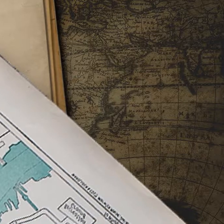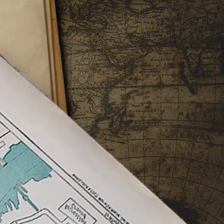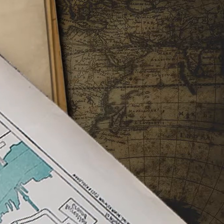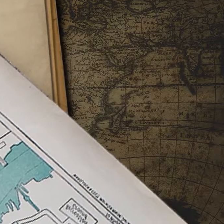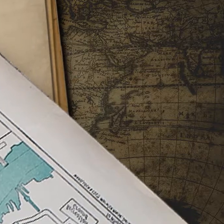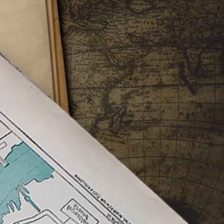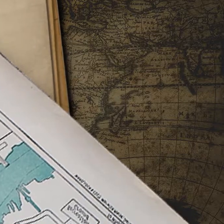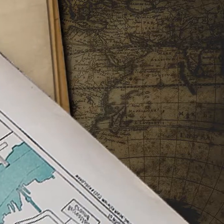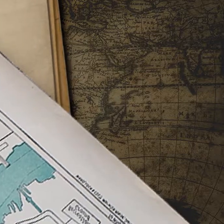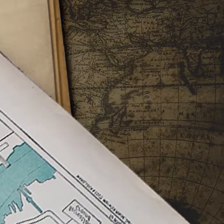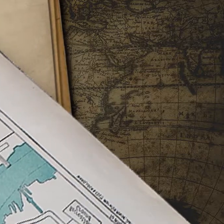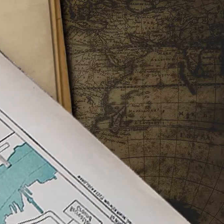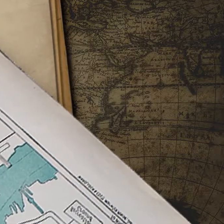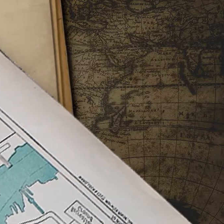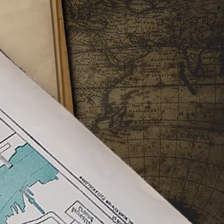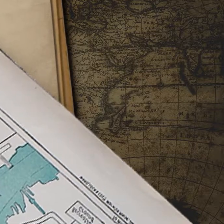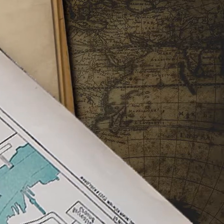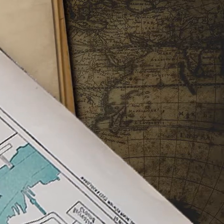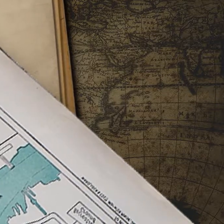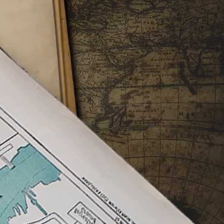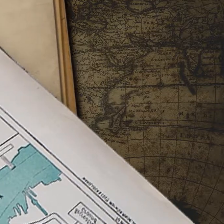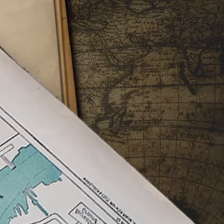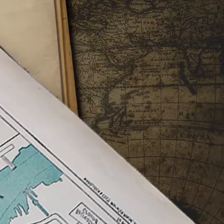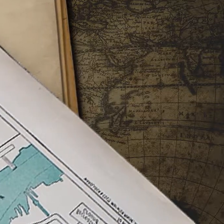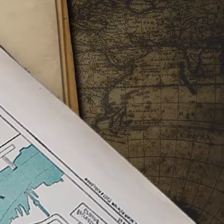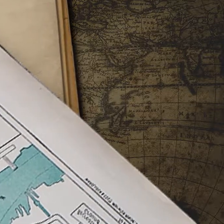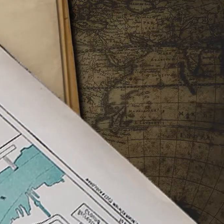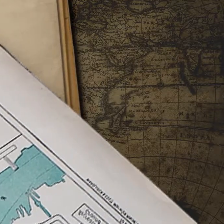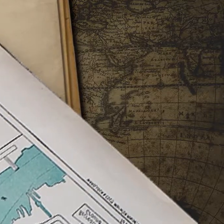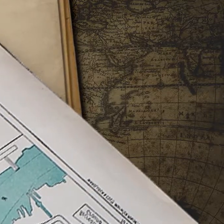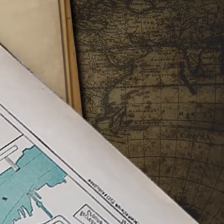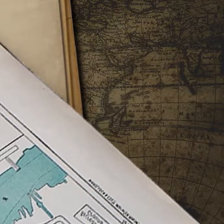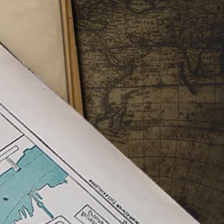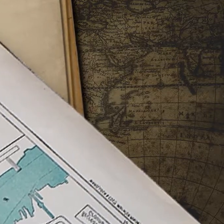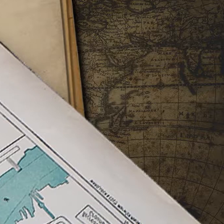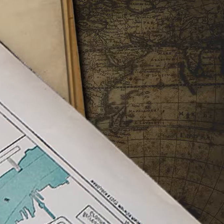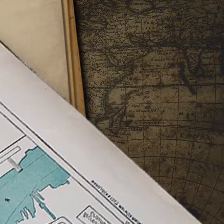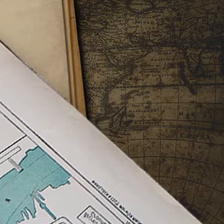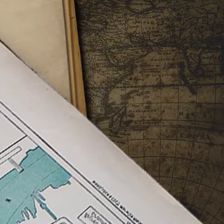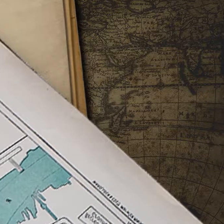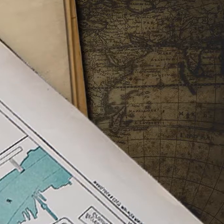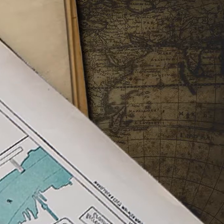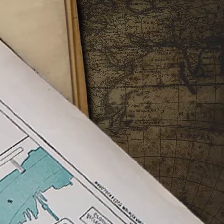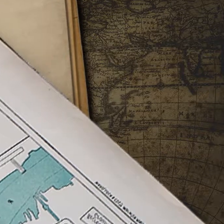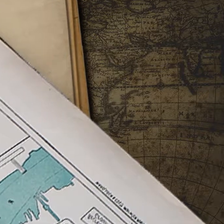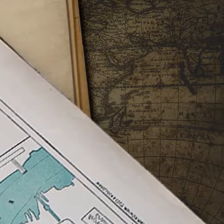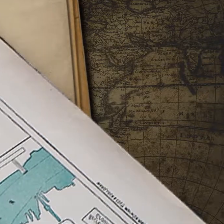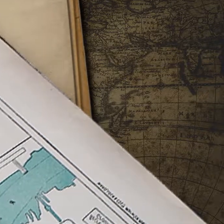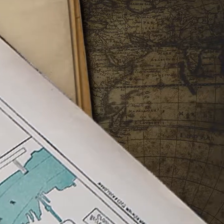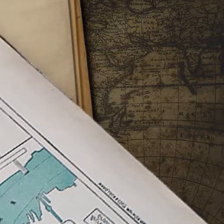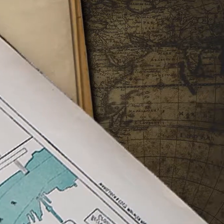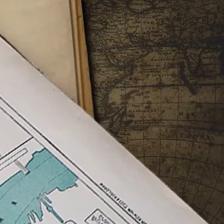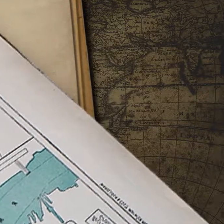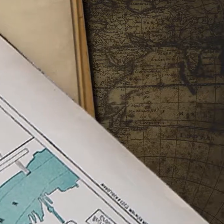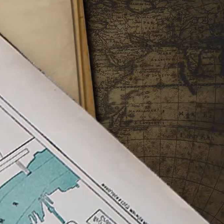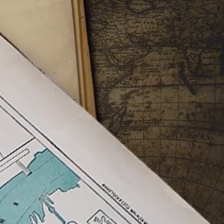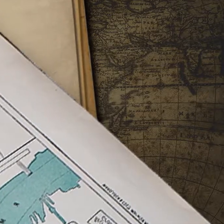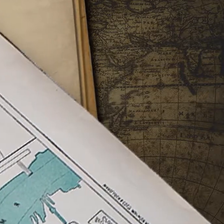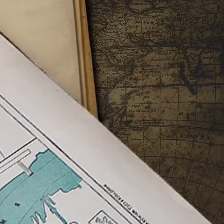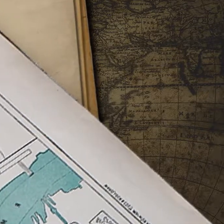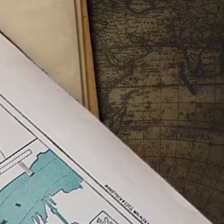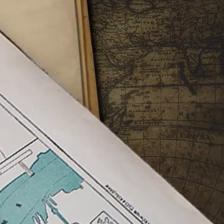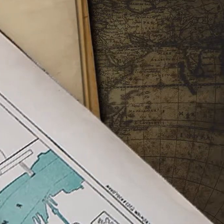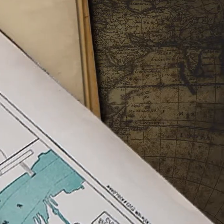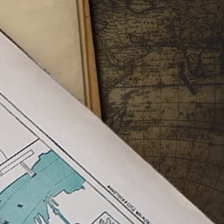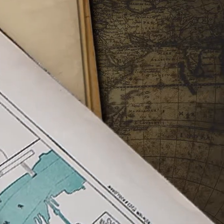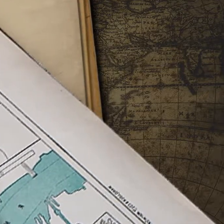Passepartout e o detetive Fix conversam. Passepartout tem um dos braços sobre os ombros de Fix. Na frente deles estão